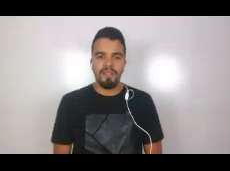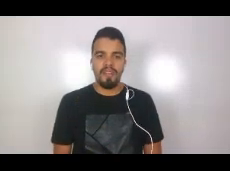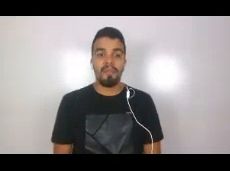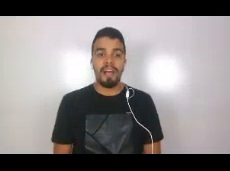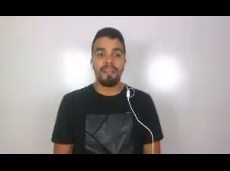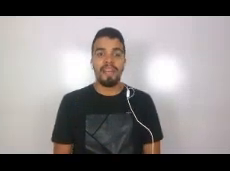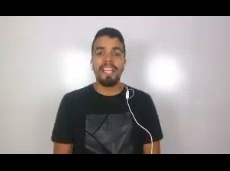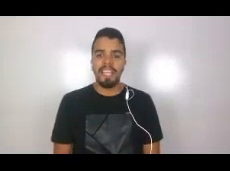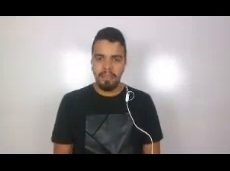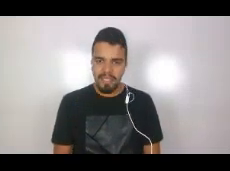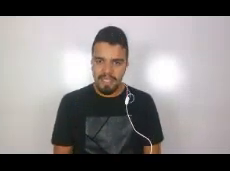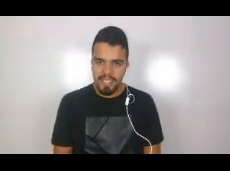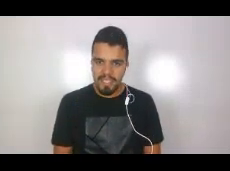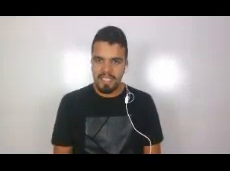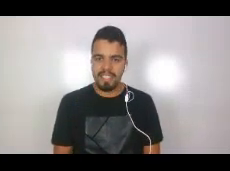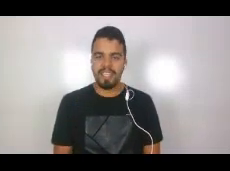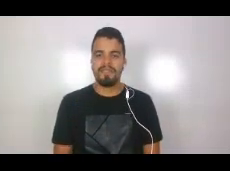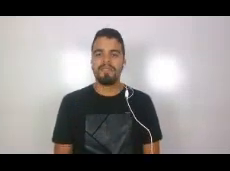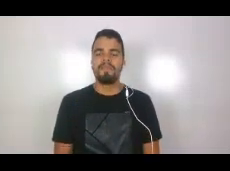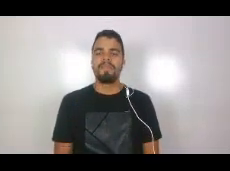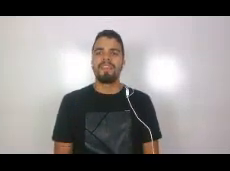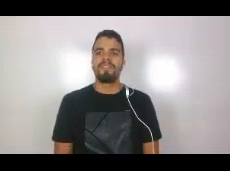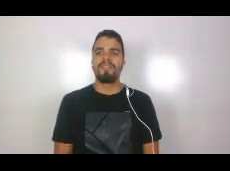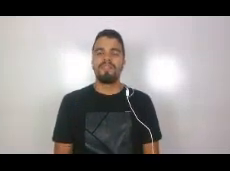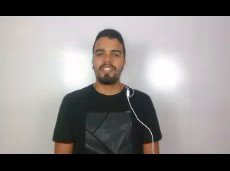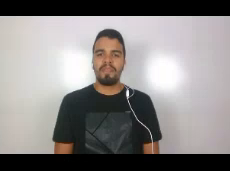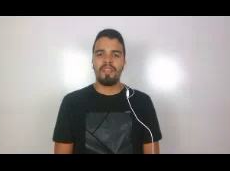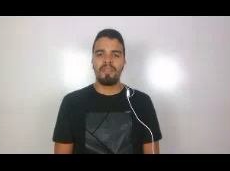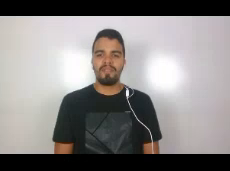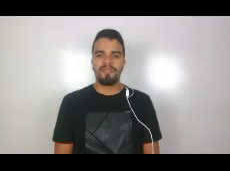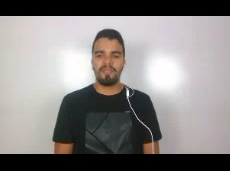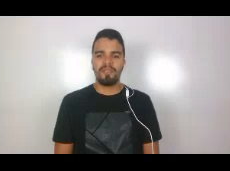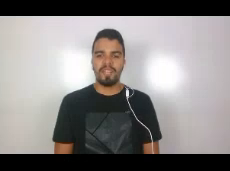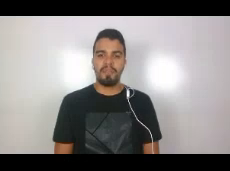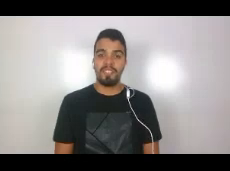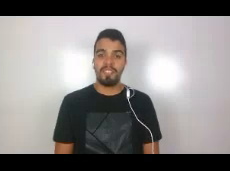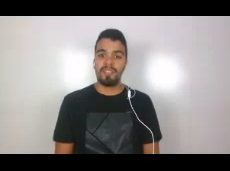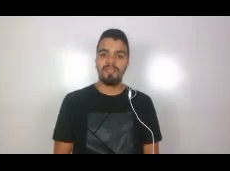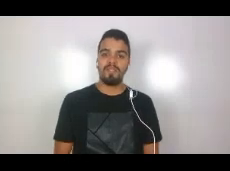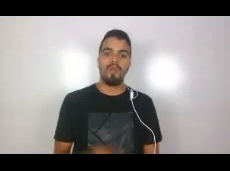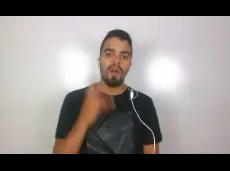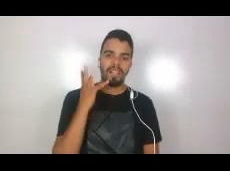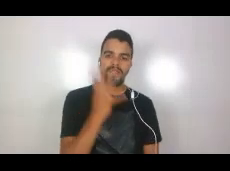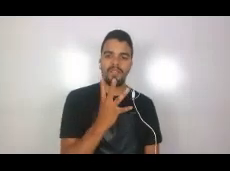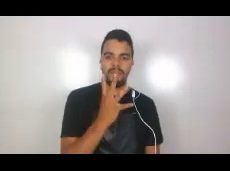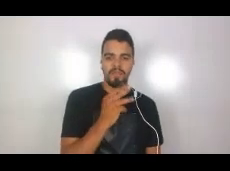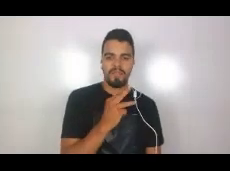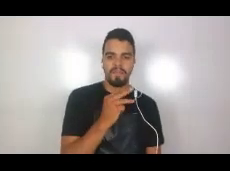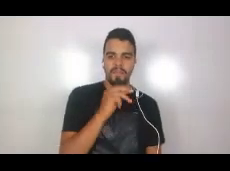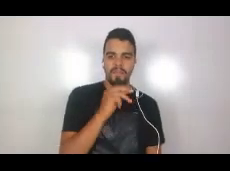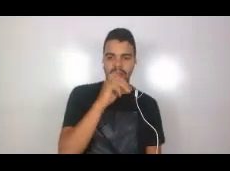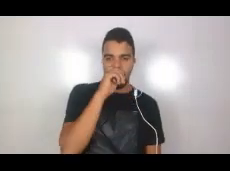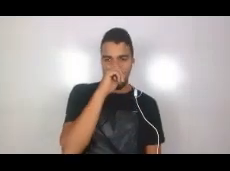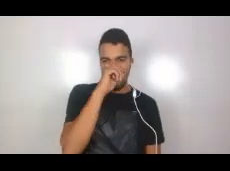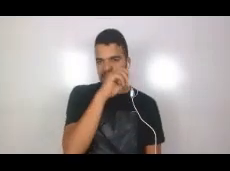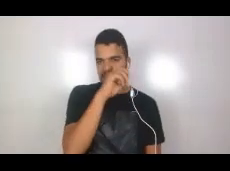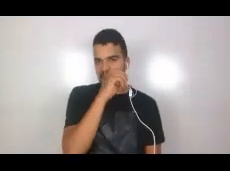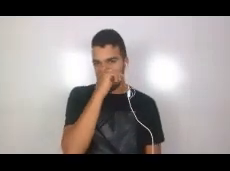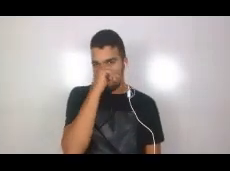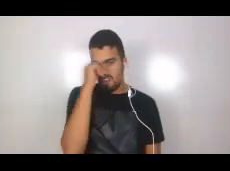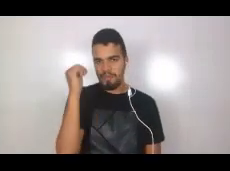mundo, vocabulário em Libras. Então, nós exploramos, como já mencionado, 4 tópicos.